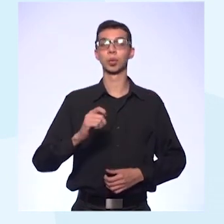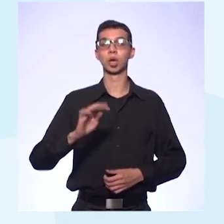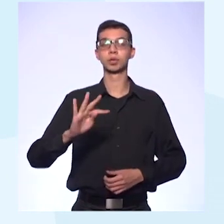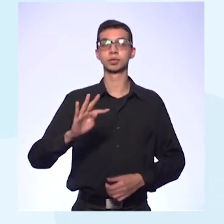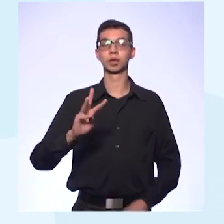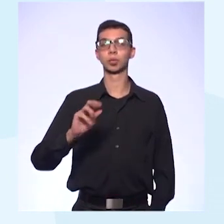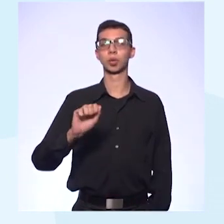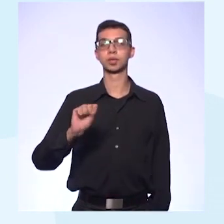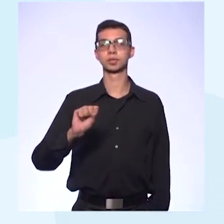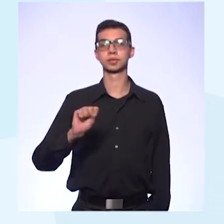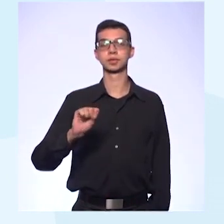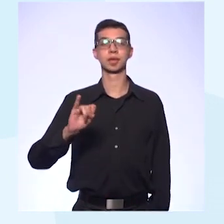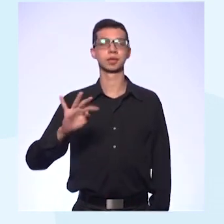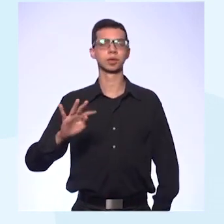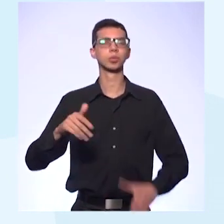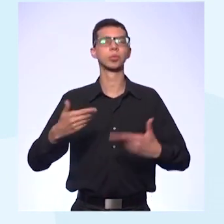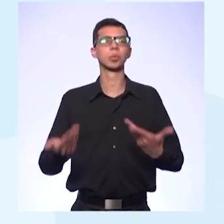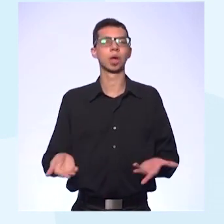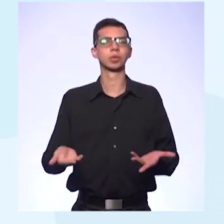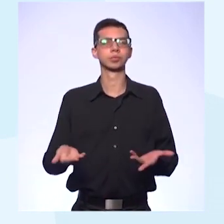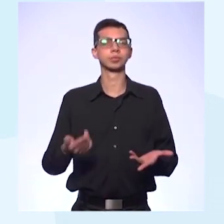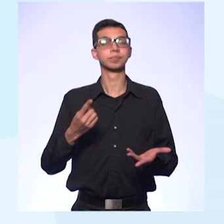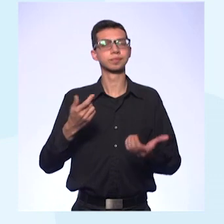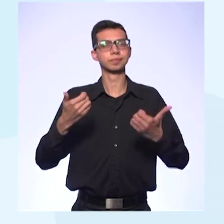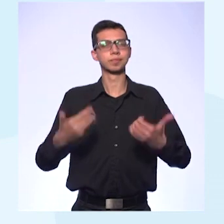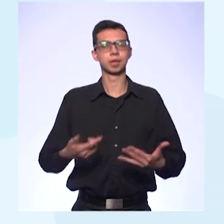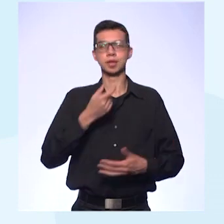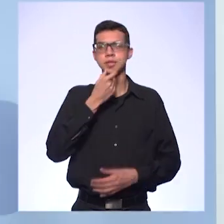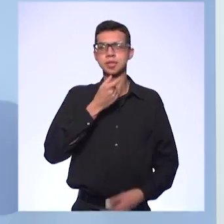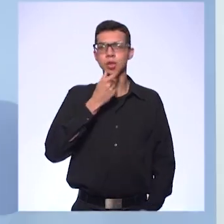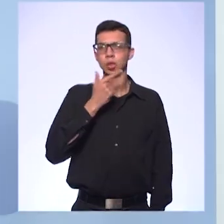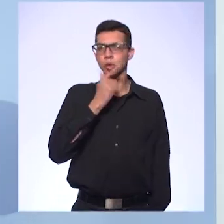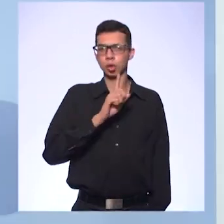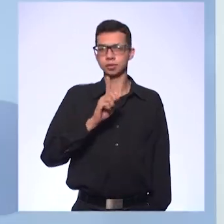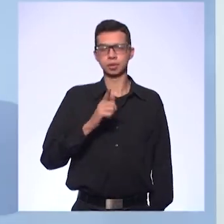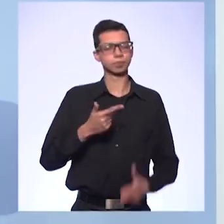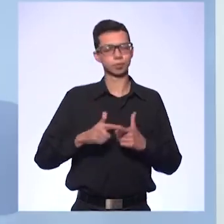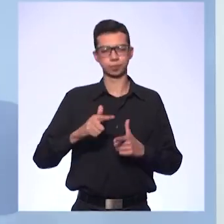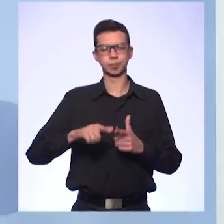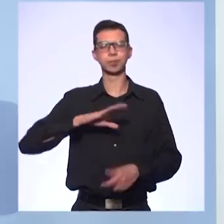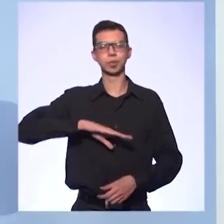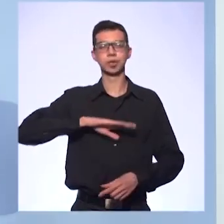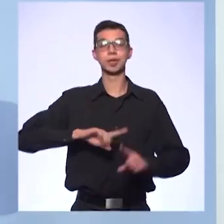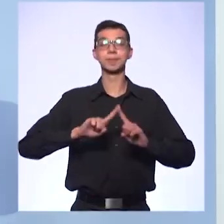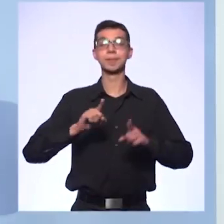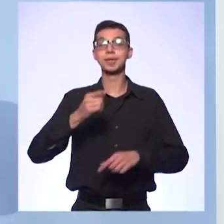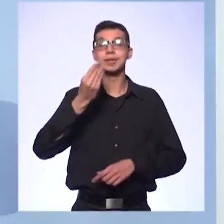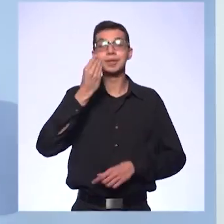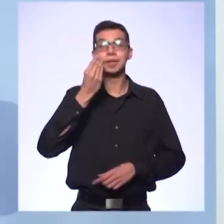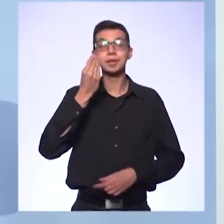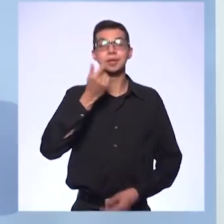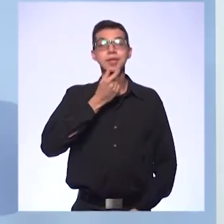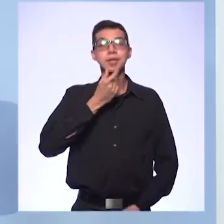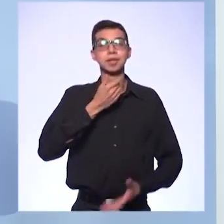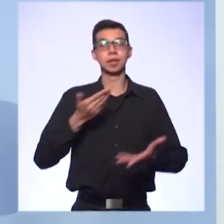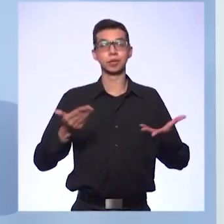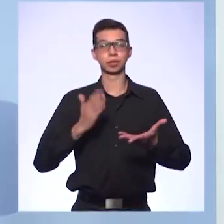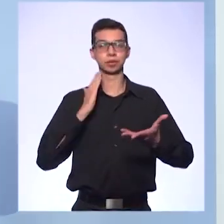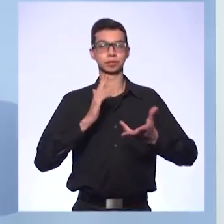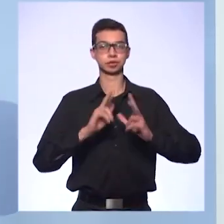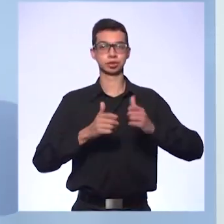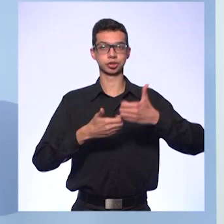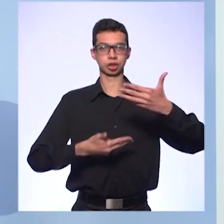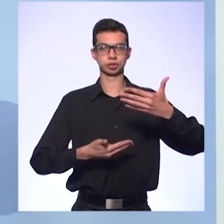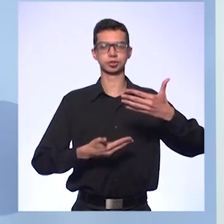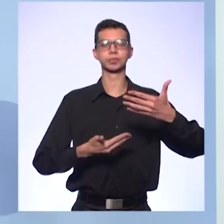Então, vocês vão colocar, se você não conseguir colocar em inglês, não tem problema, coloque em português mesmo, mas tentem colocar em inglês agora no chat a última vez que você